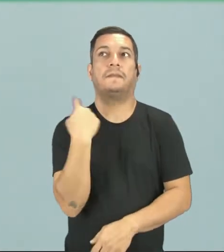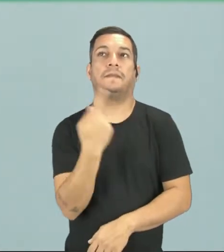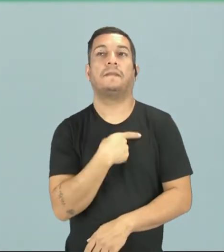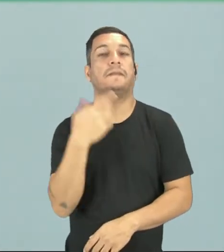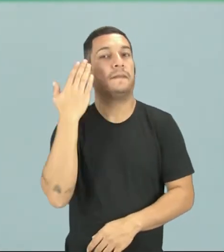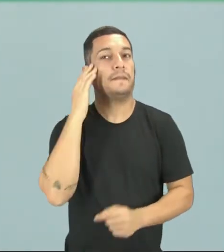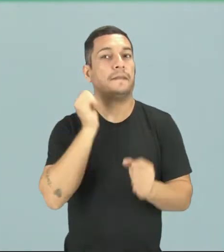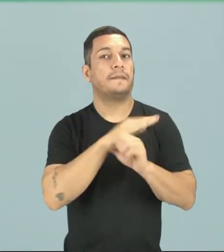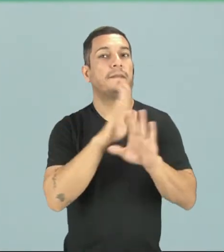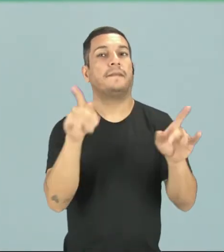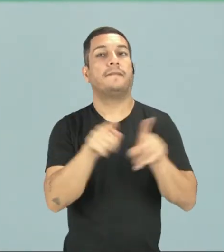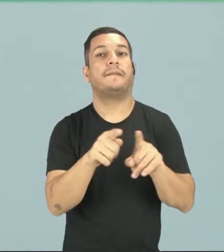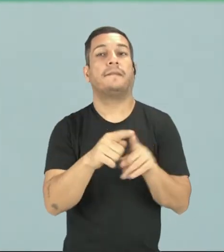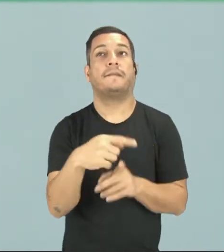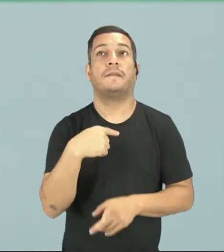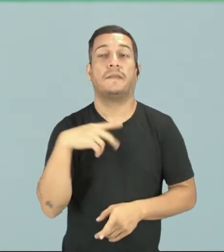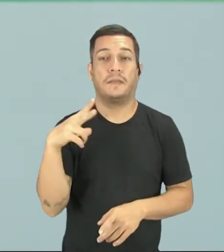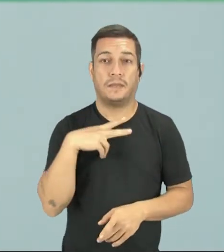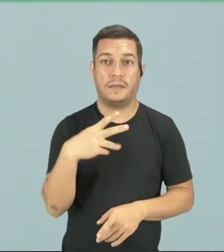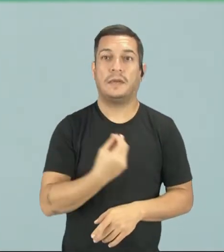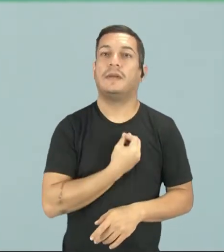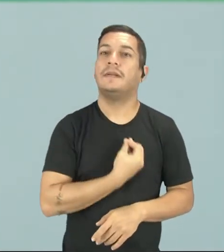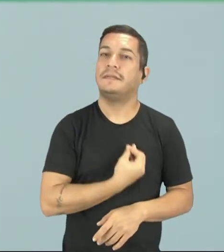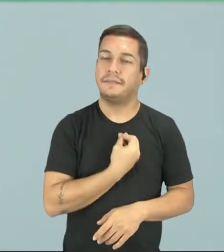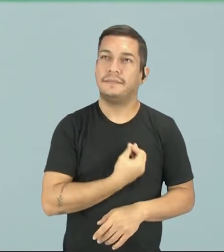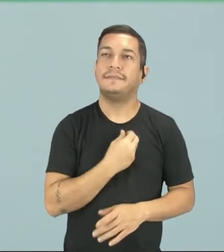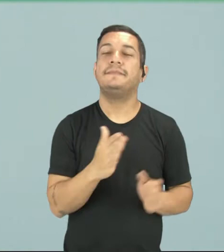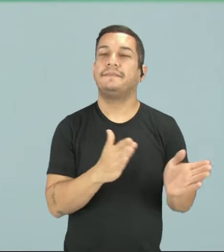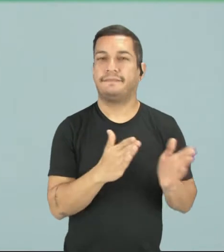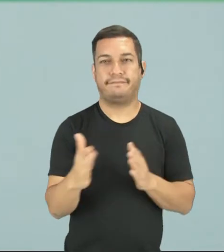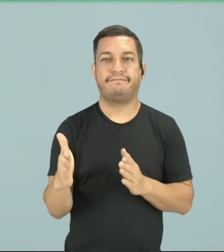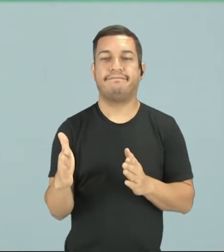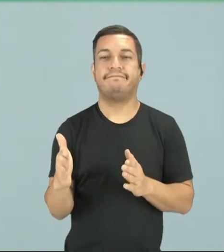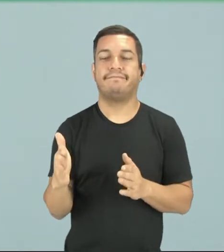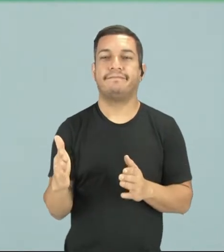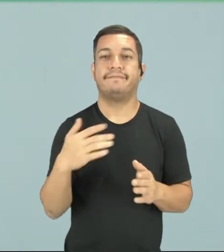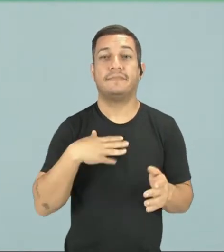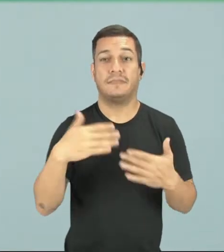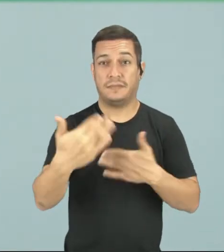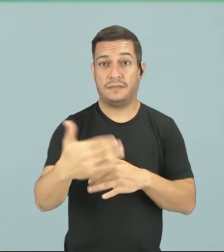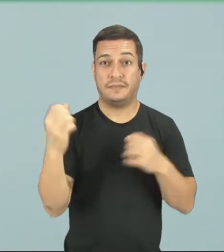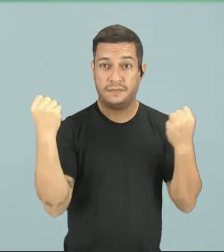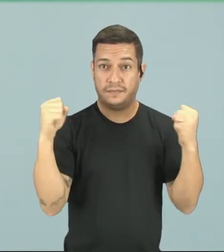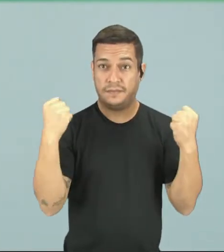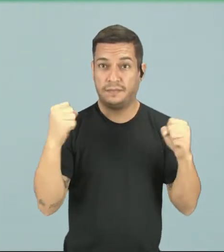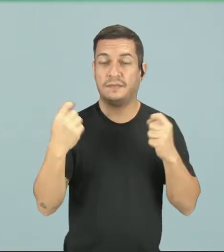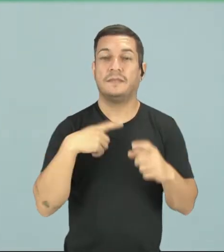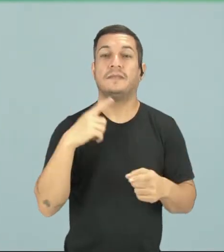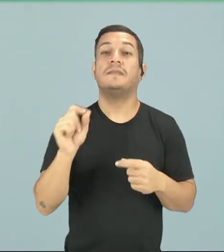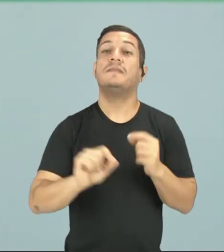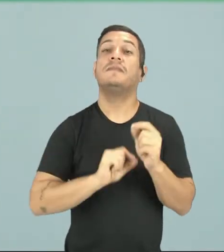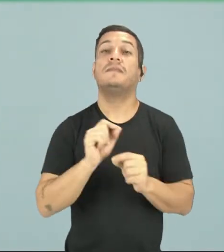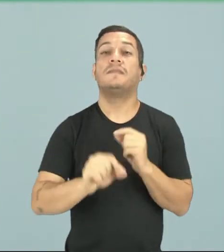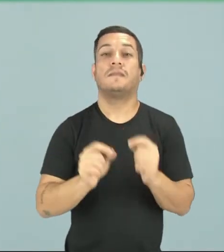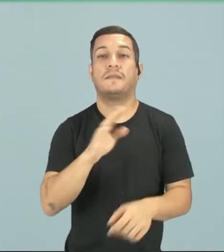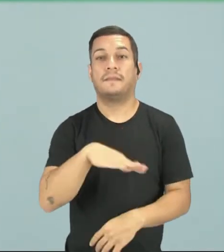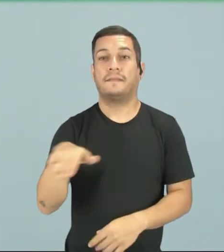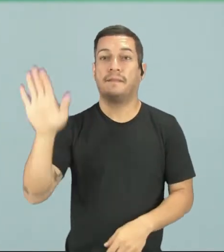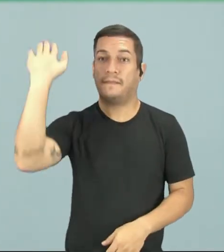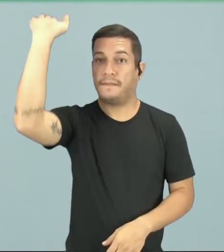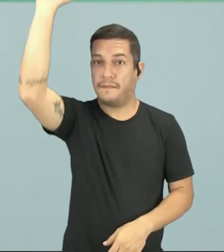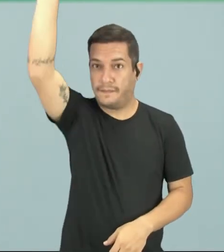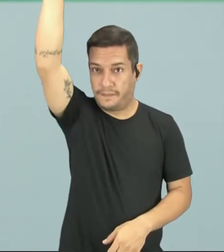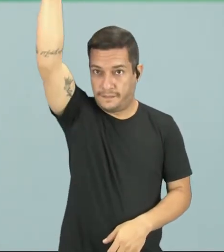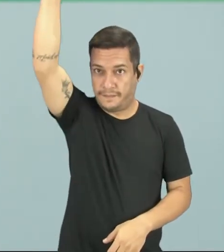pode entender, eu particularmente participei desse processo, onde a prova de educação física consistia em você acertar